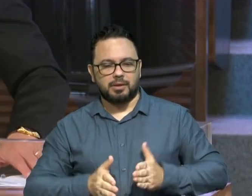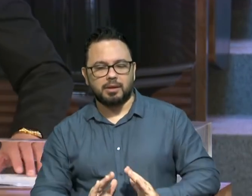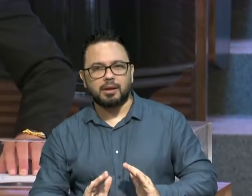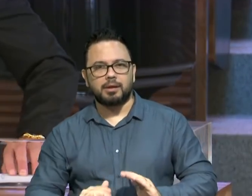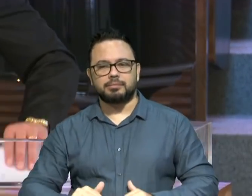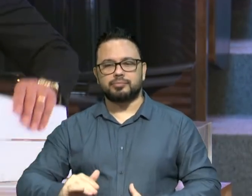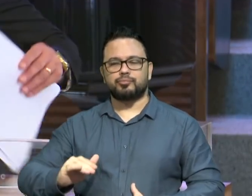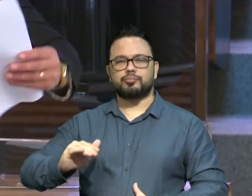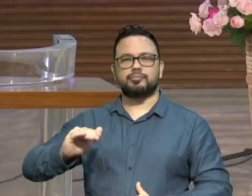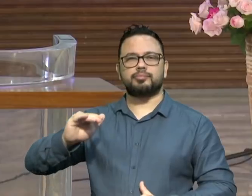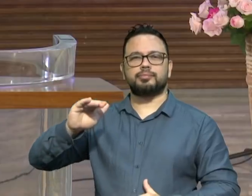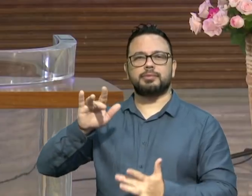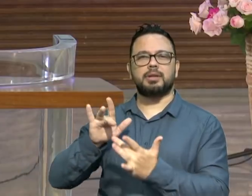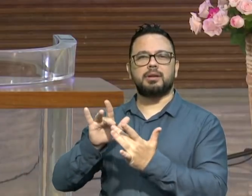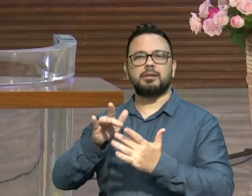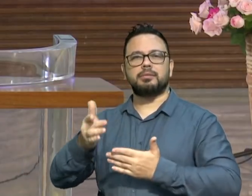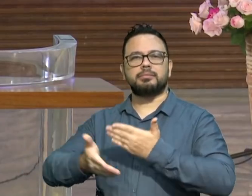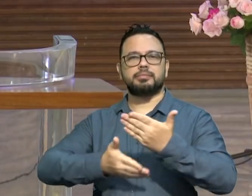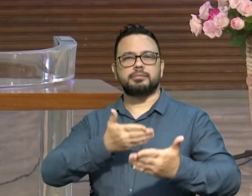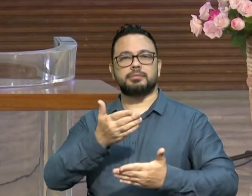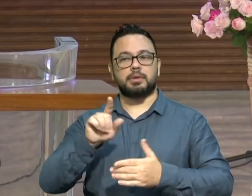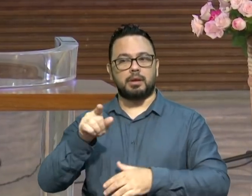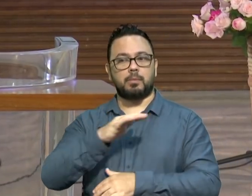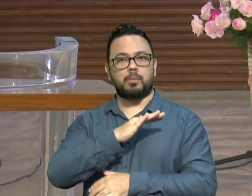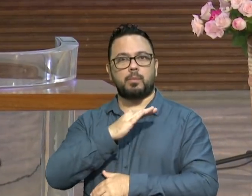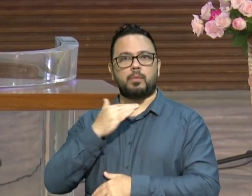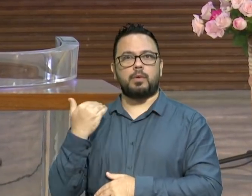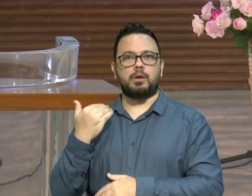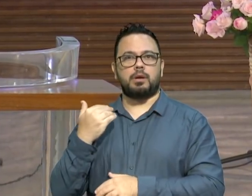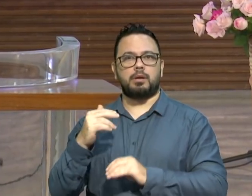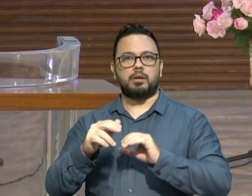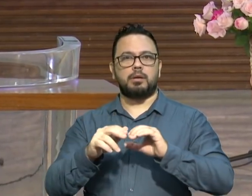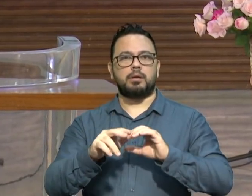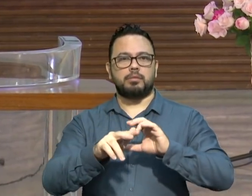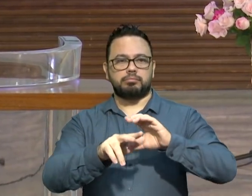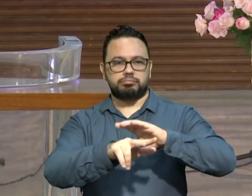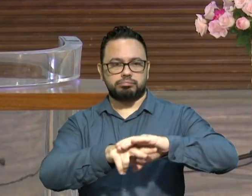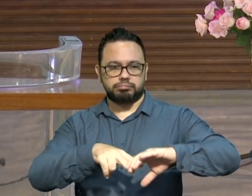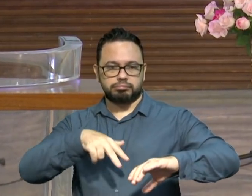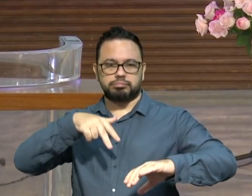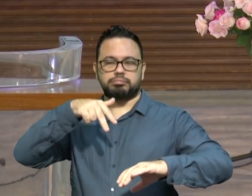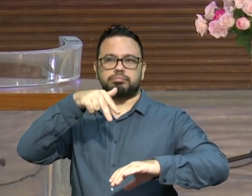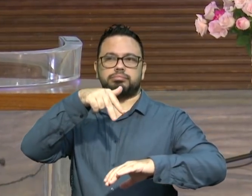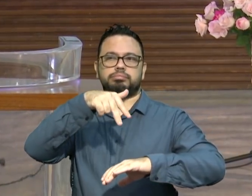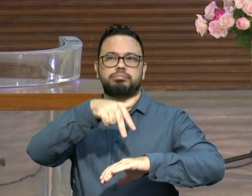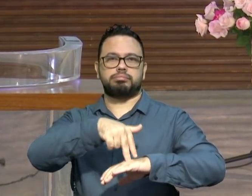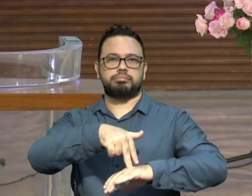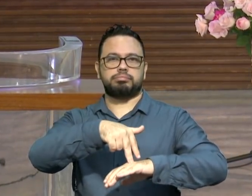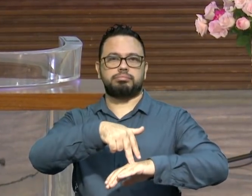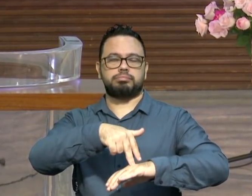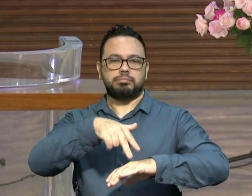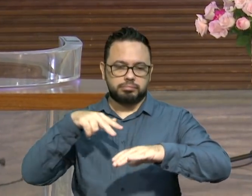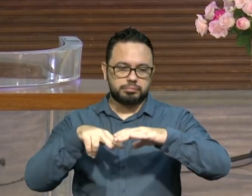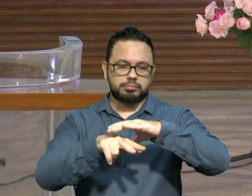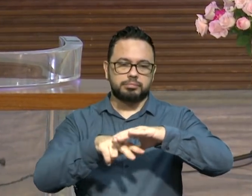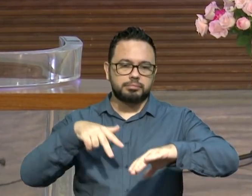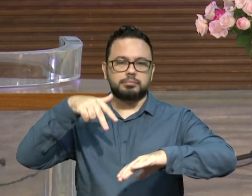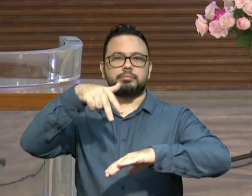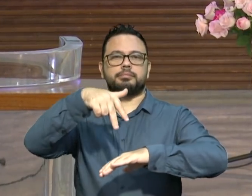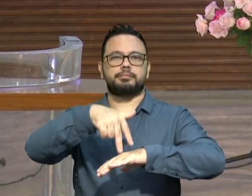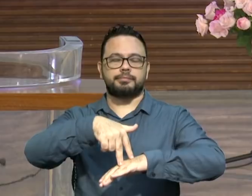entre os homens res não foi morto e ressurreto o sepultado